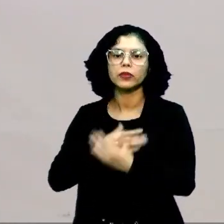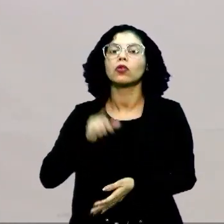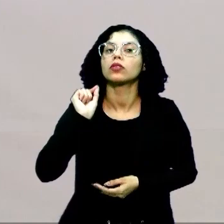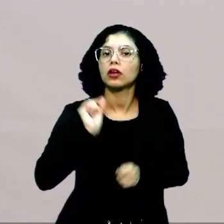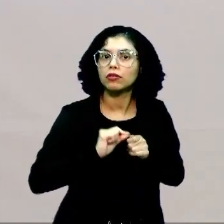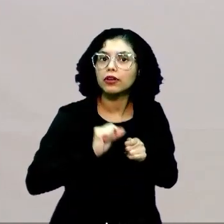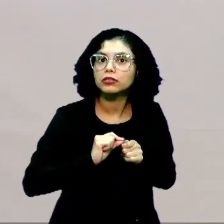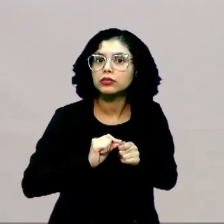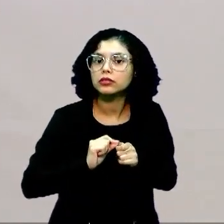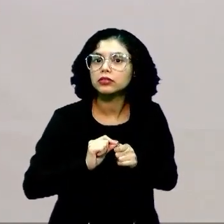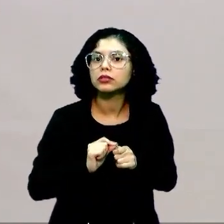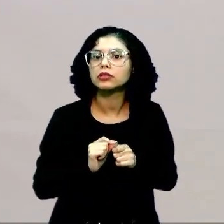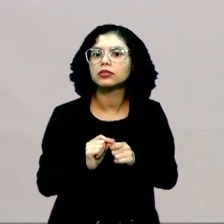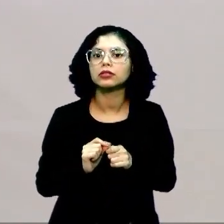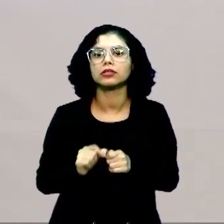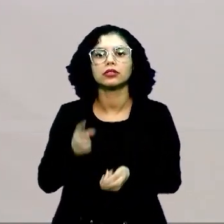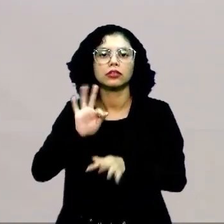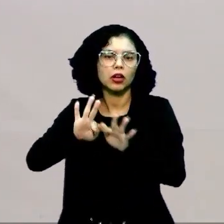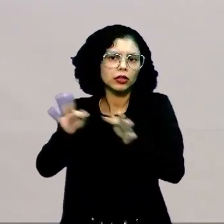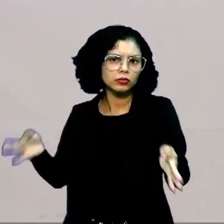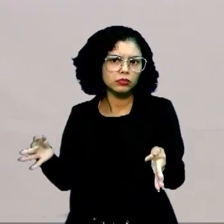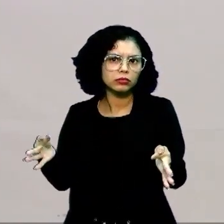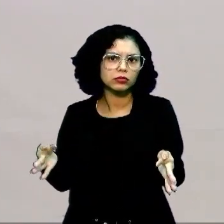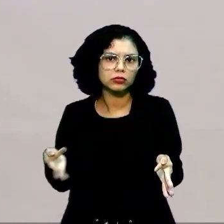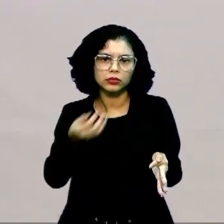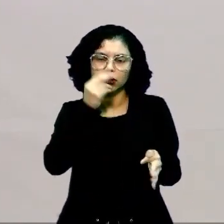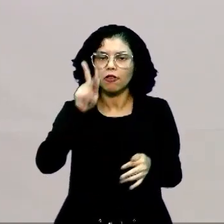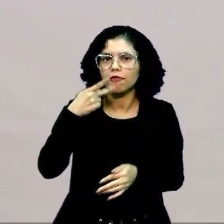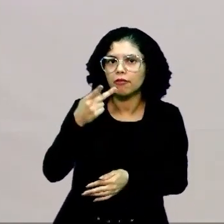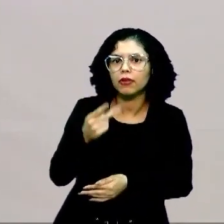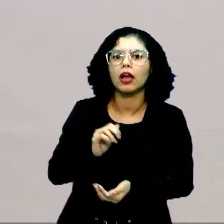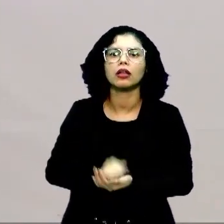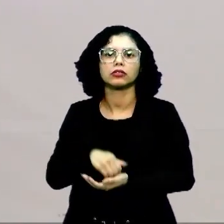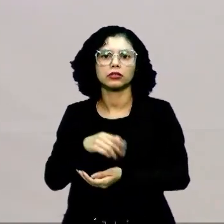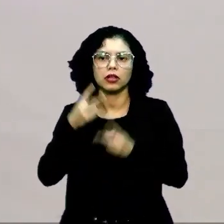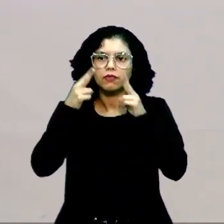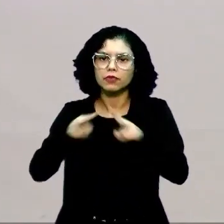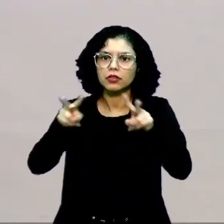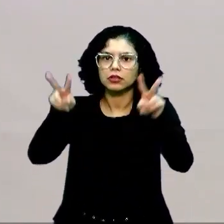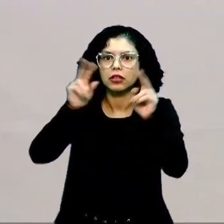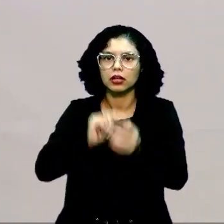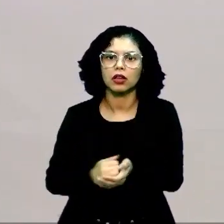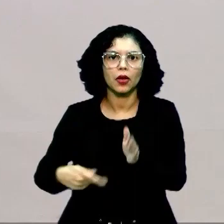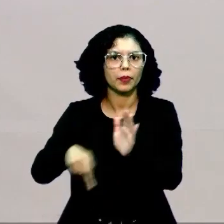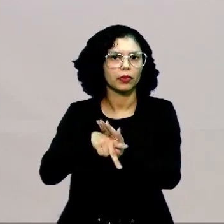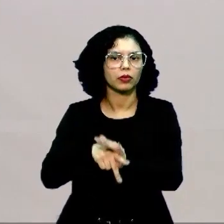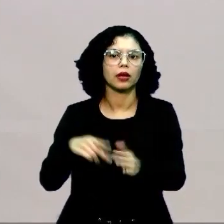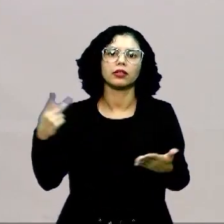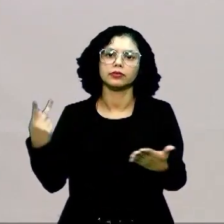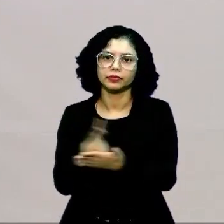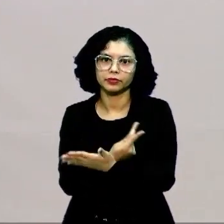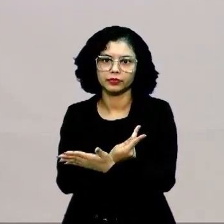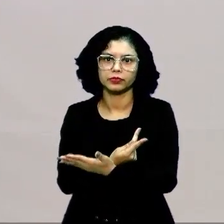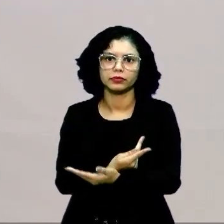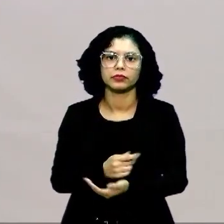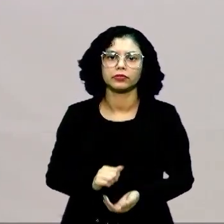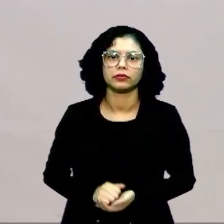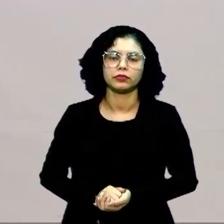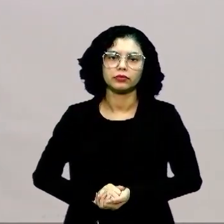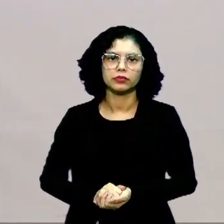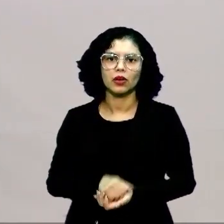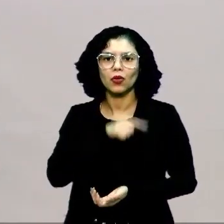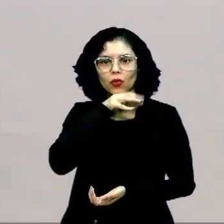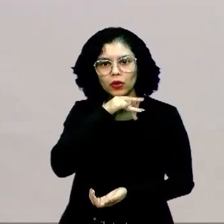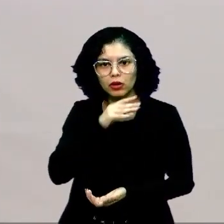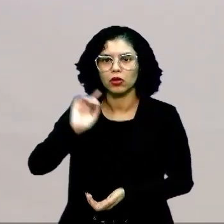eu faço? Eu faço simplesmente comentários e tenho uma visão absolutamente